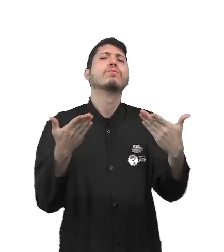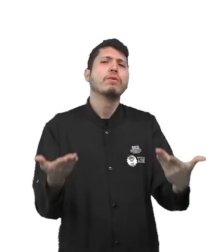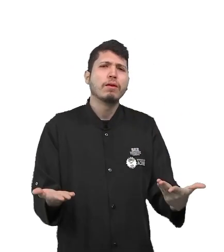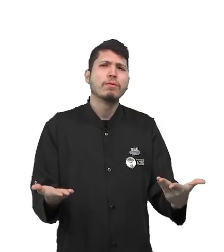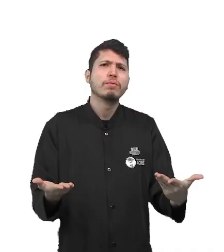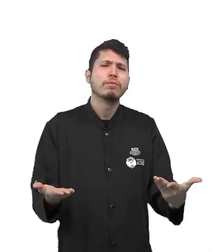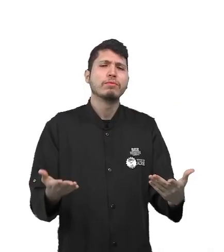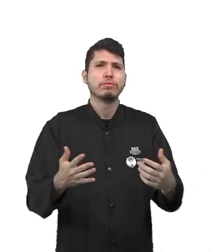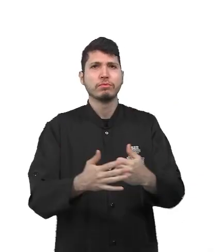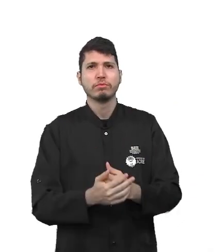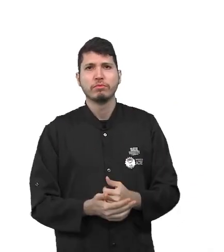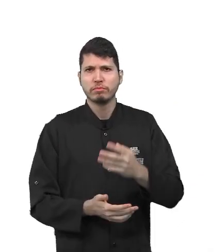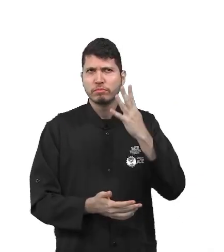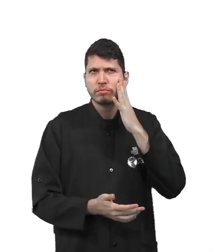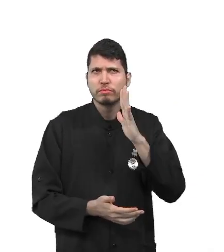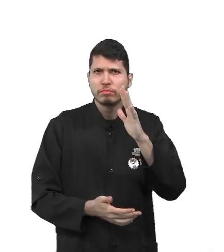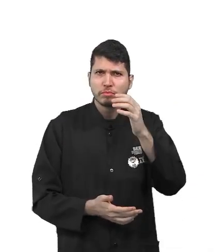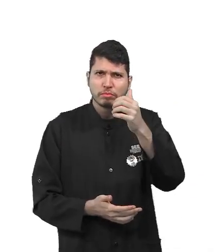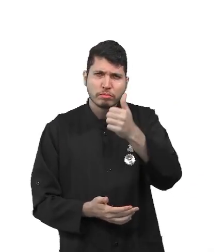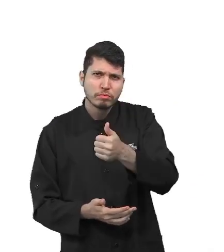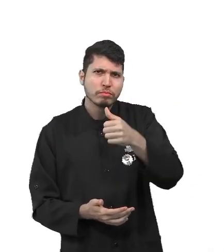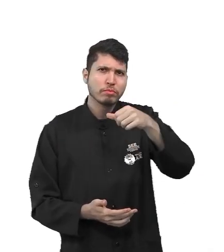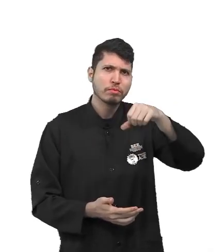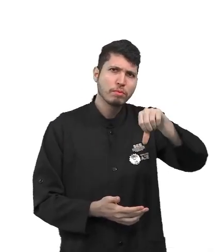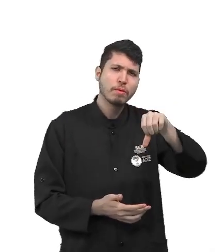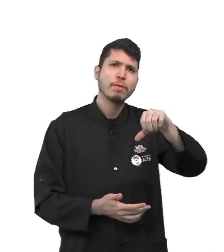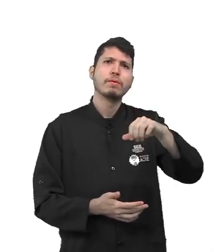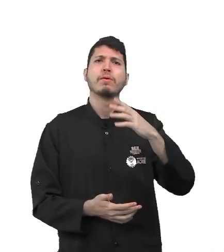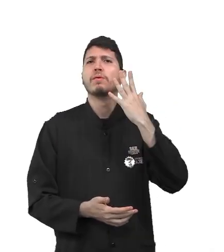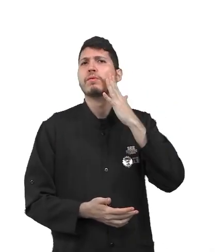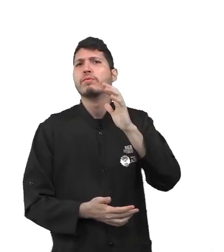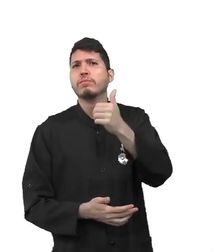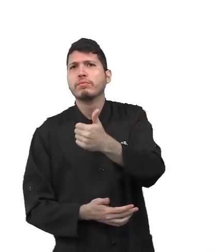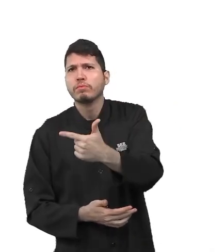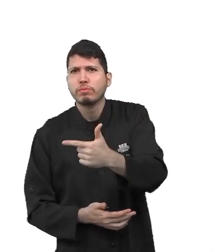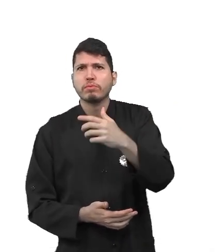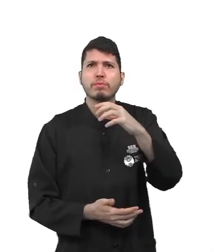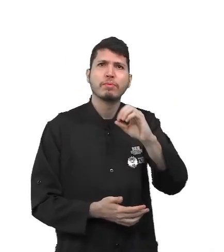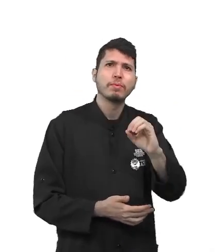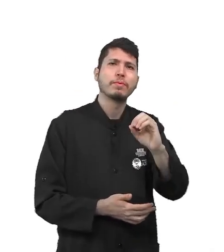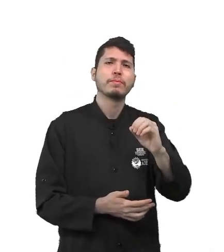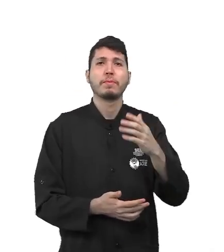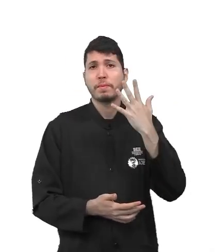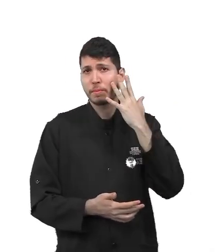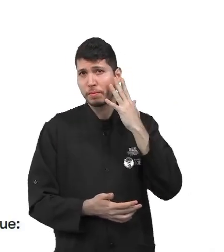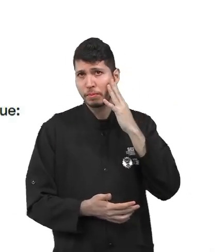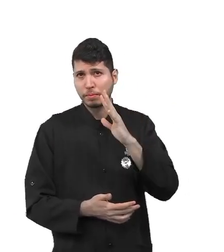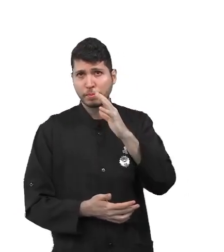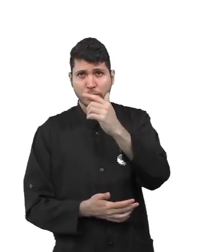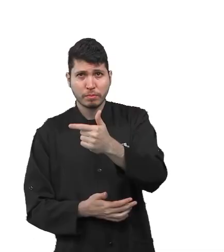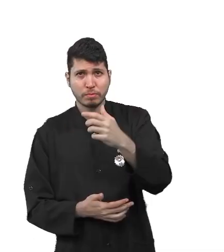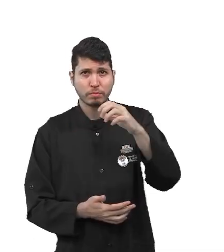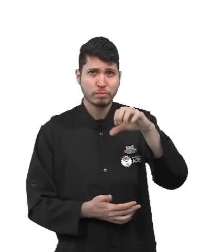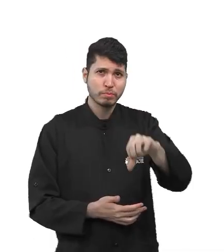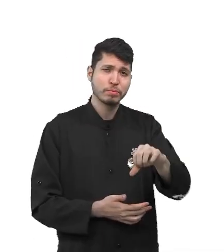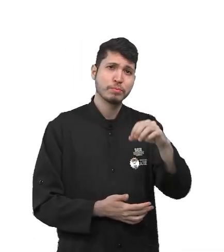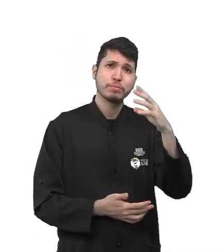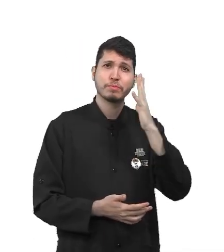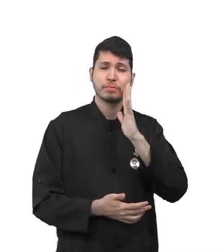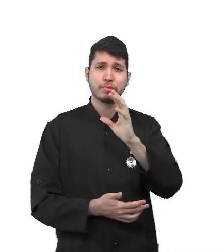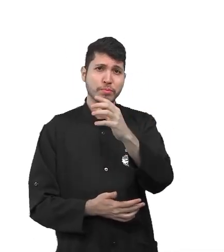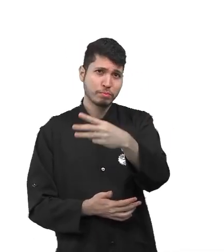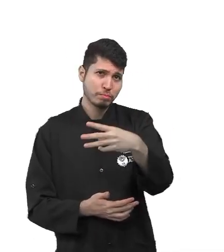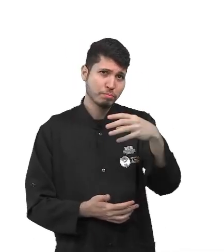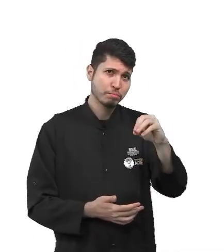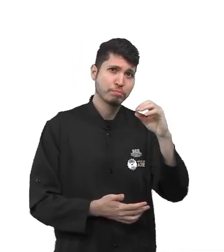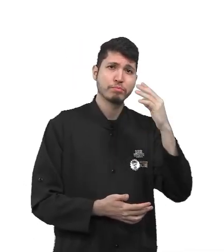No 19º, no 20º, 29º, 30º ou 60º dia. Então, o que a gente vai ter que deduzir aqui? Ó? Nós vamos ter que deduzir